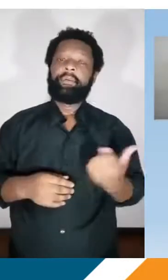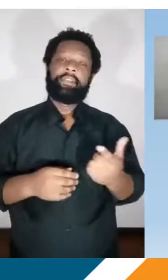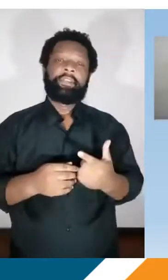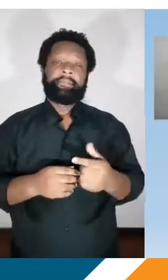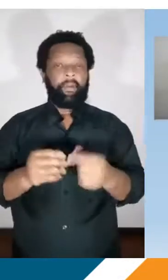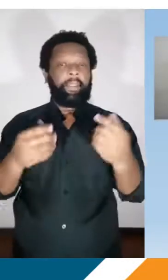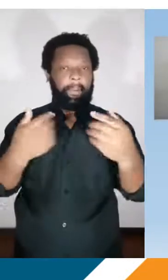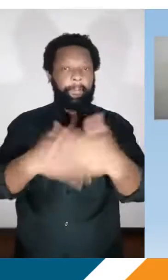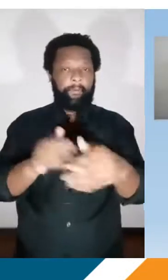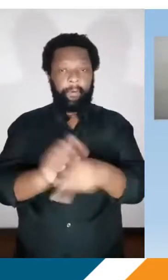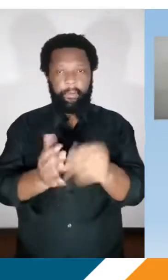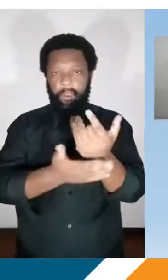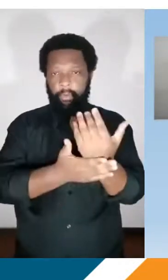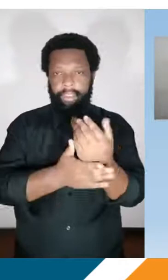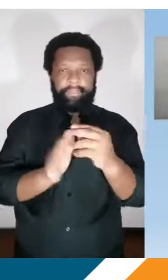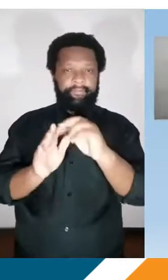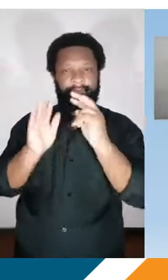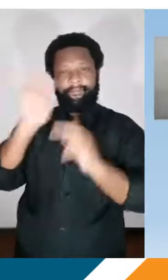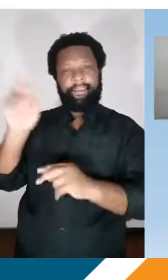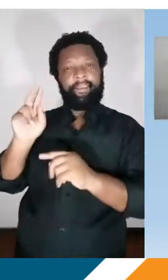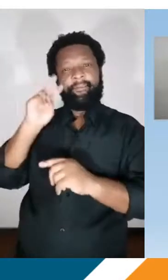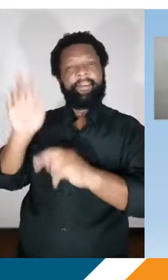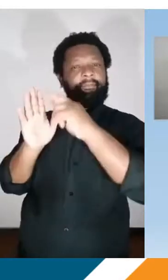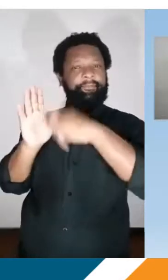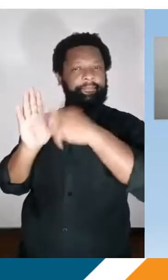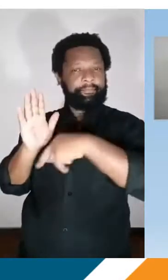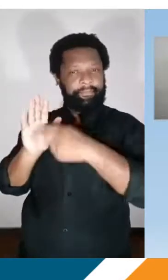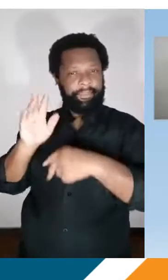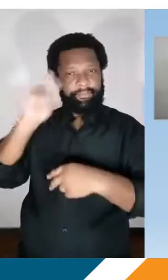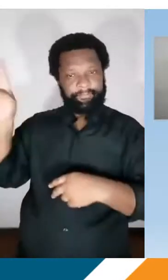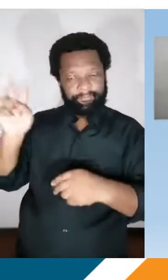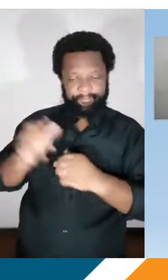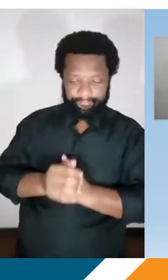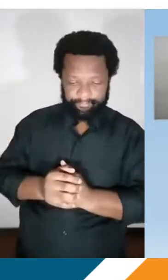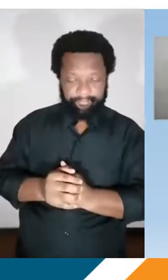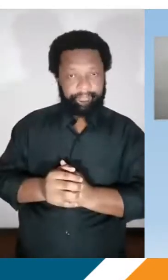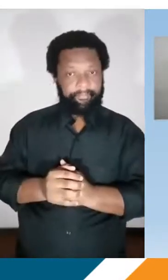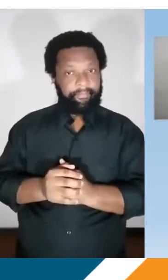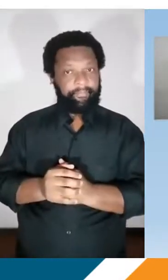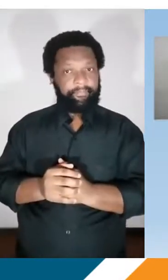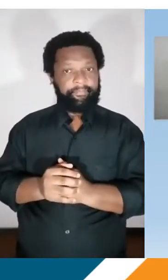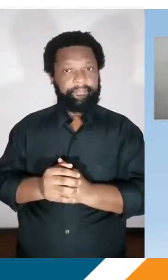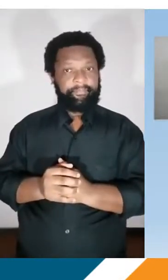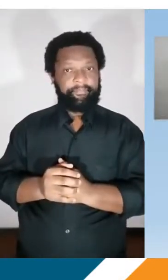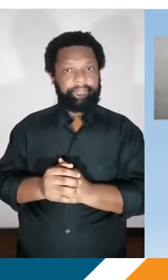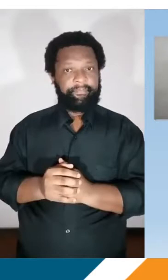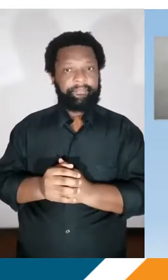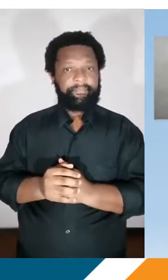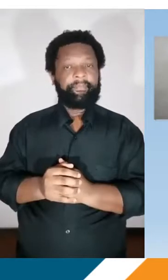A anfetamina, a questão da UERJ também, representa a seguinte, representada a seguir por sua fórmula estrutural